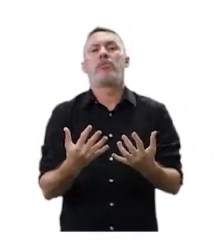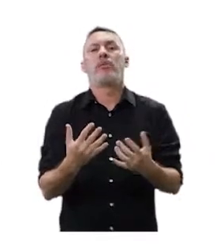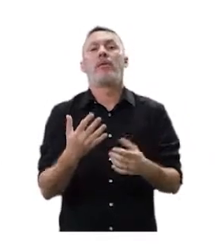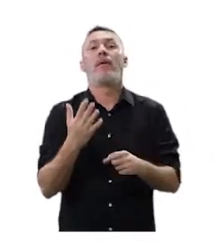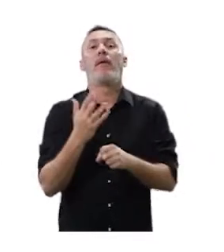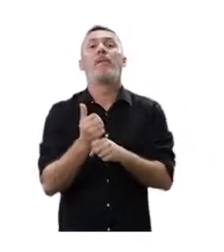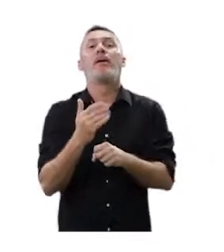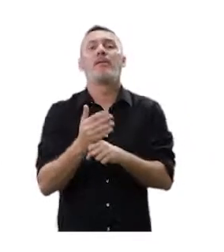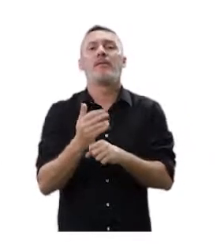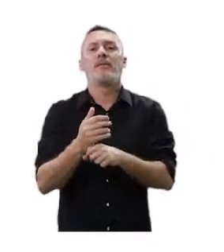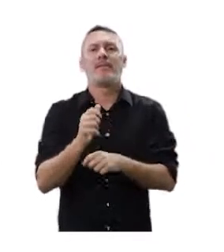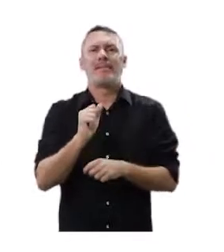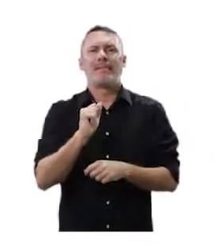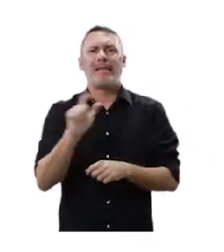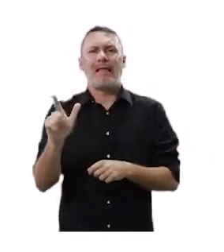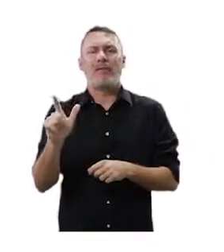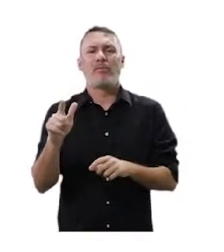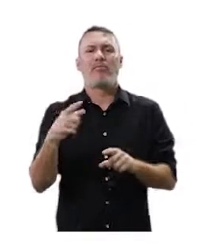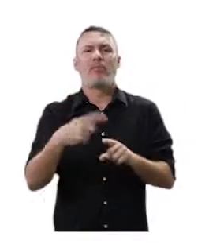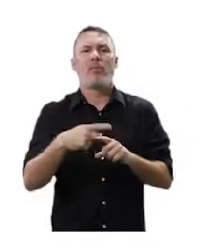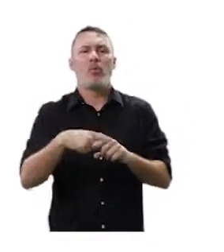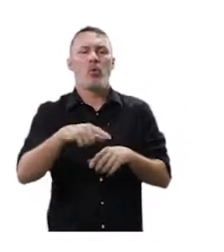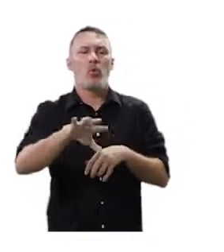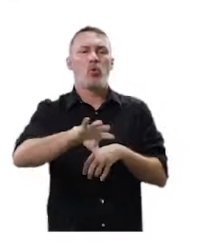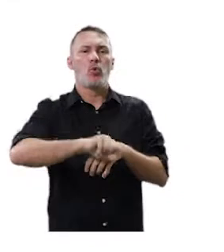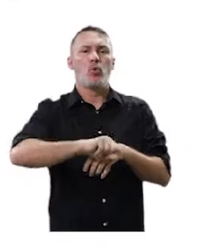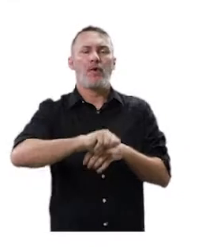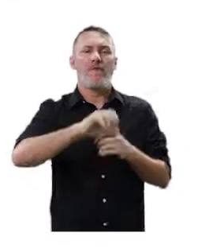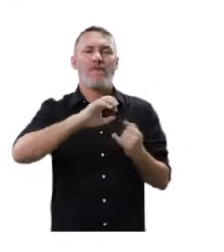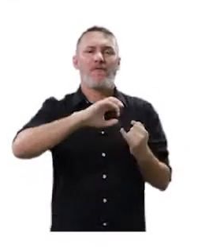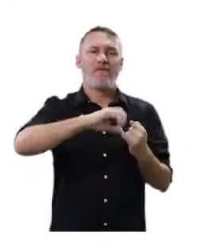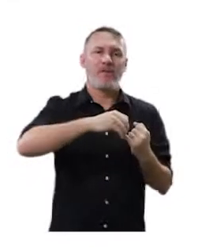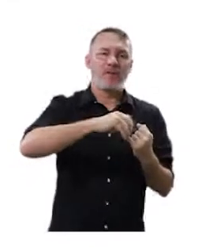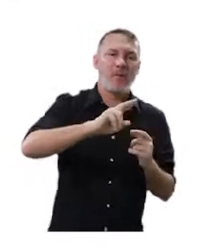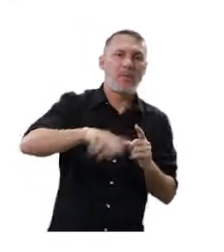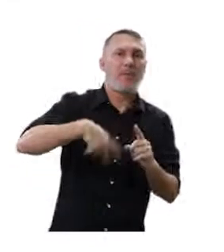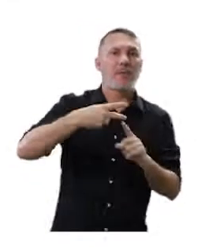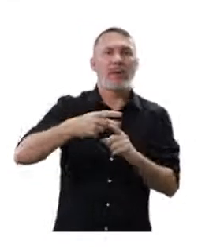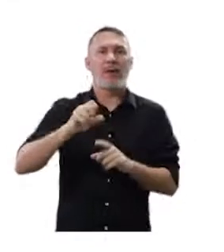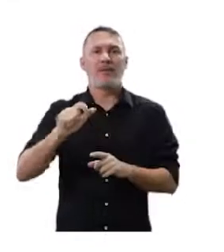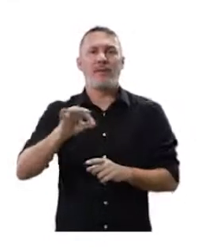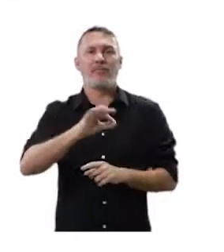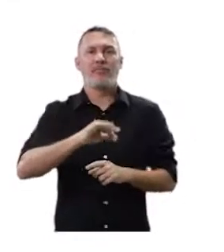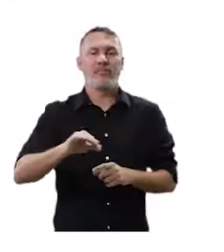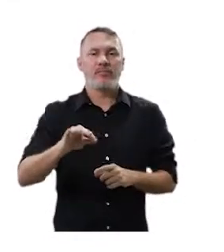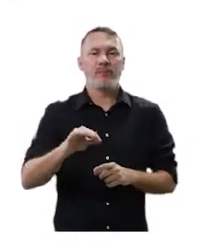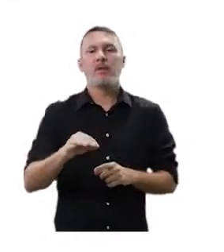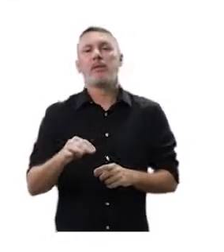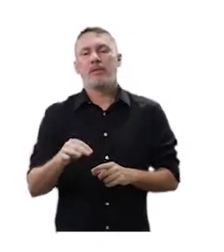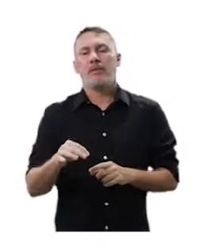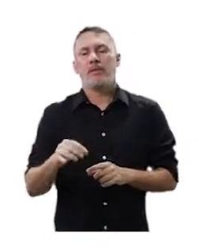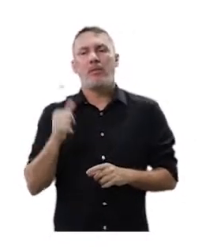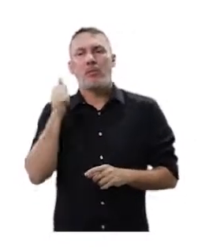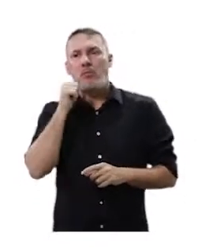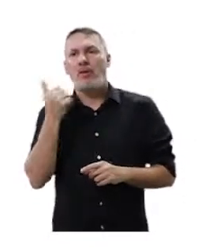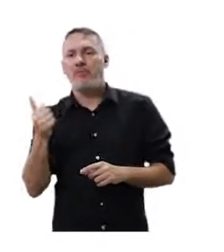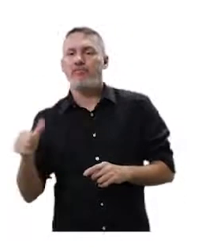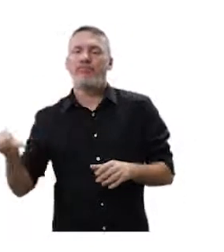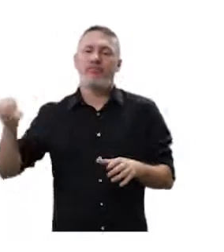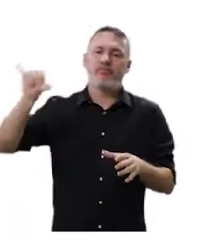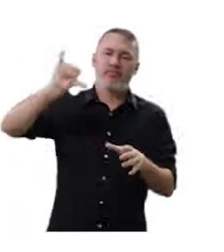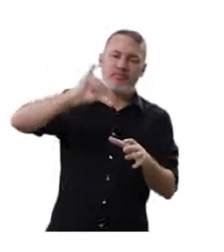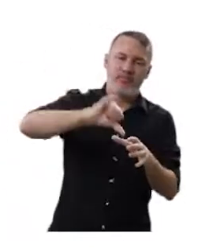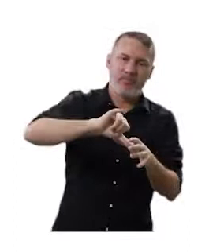porque absorveram parte do caldo com excesso de sal. Finalmente, ela adicionou